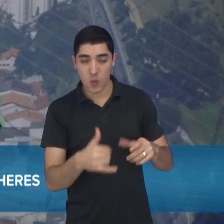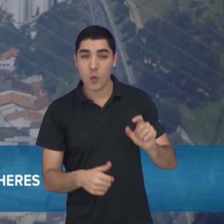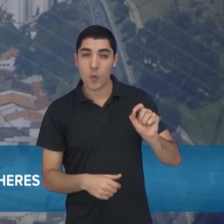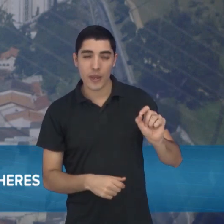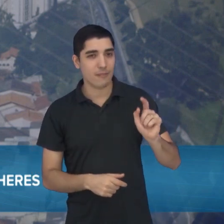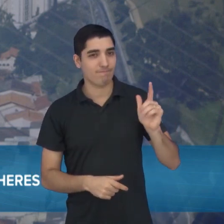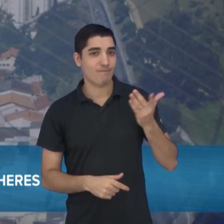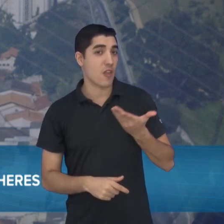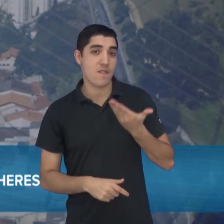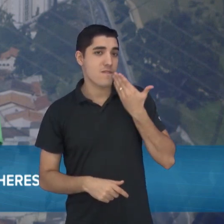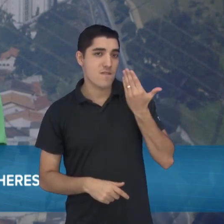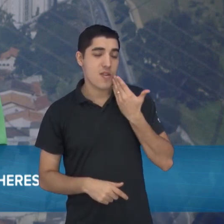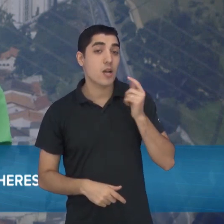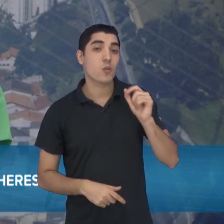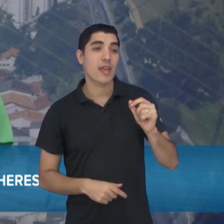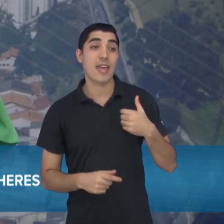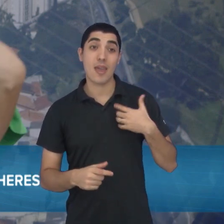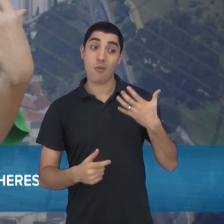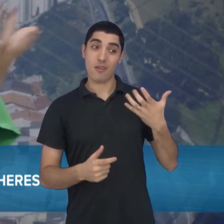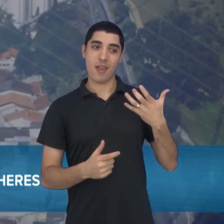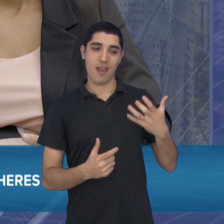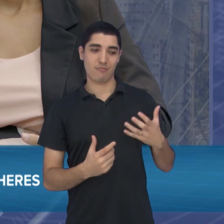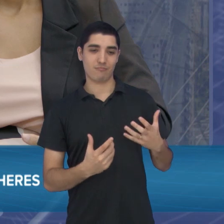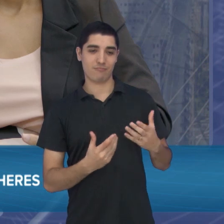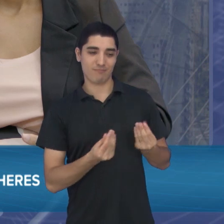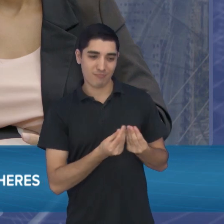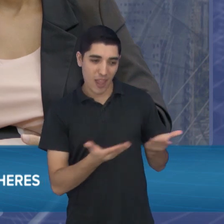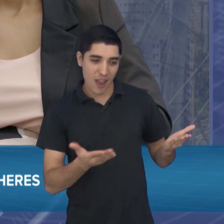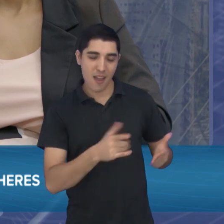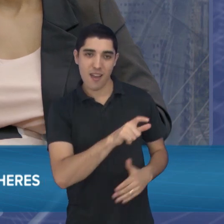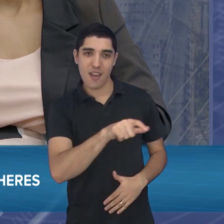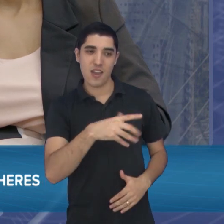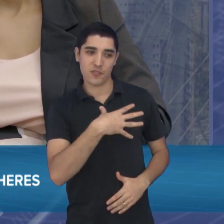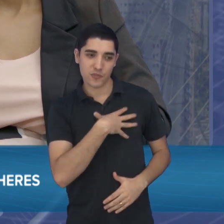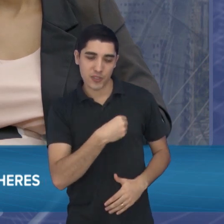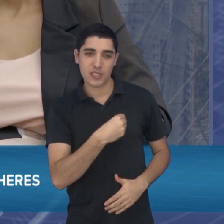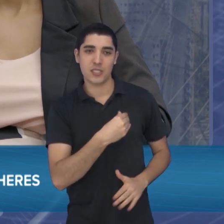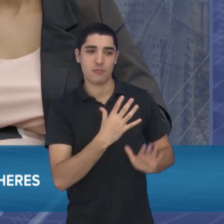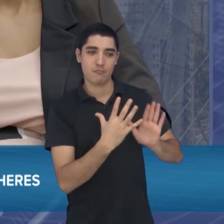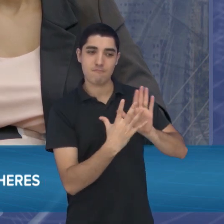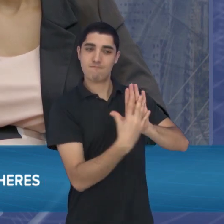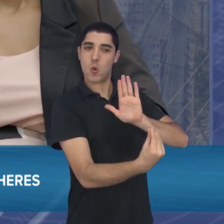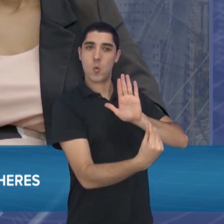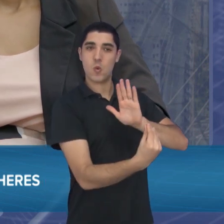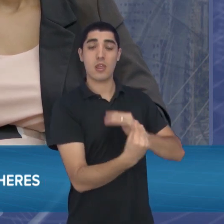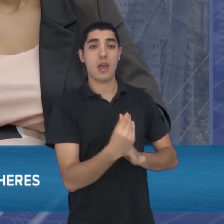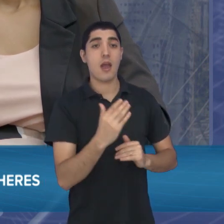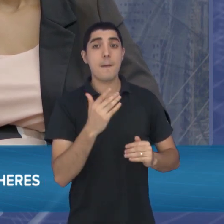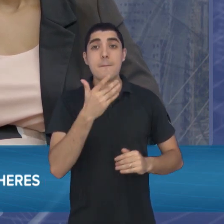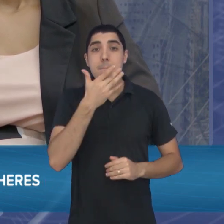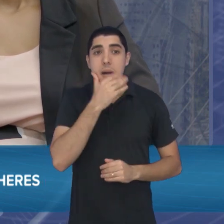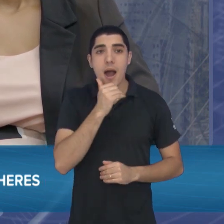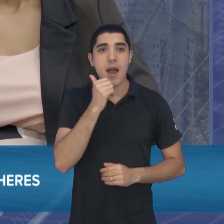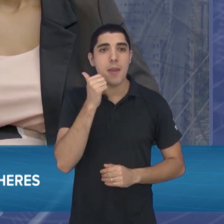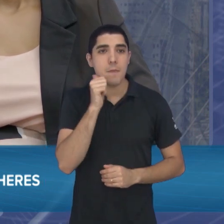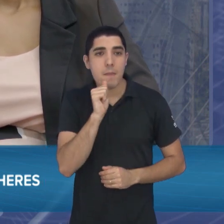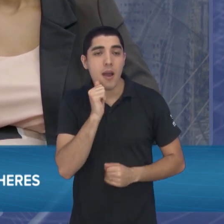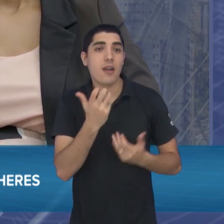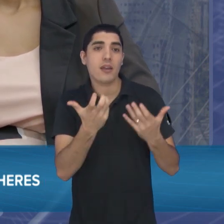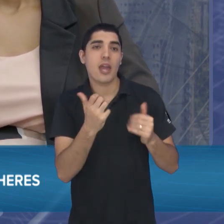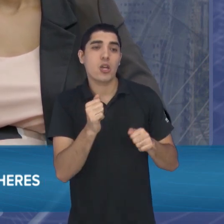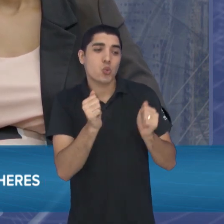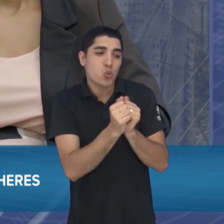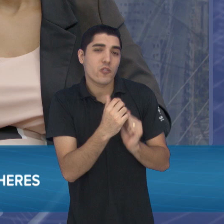lado, ela quer deixar esse legado, porque acho que toda mãe, todo pai quer ter mais tempo com o filho, um tempo que